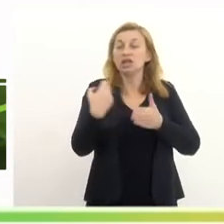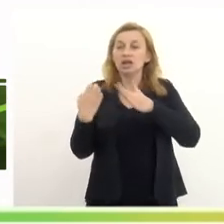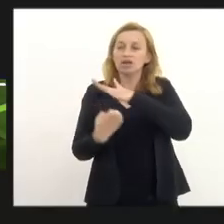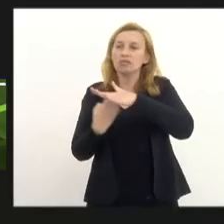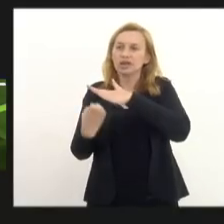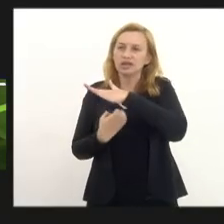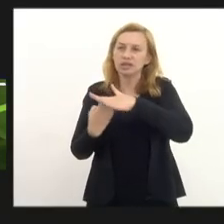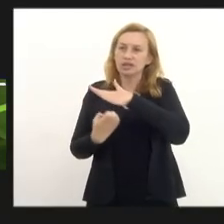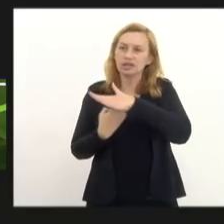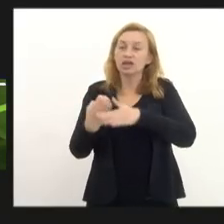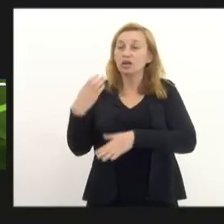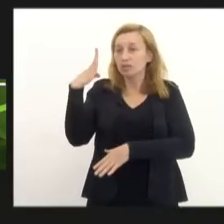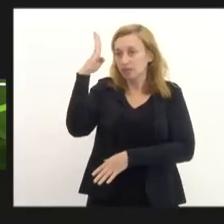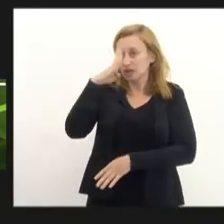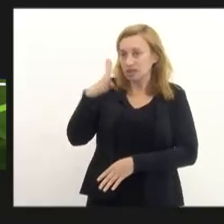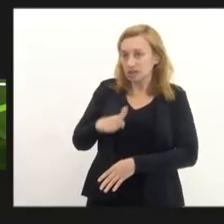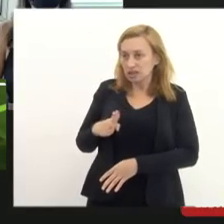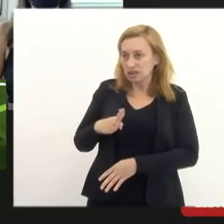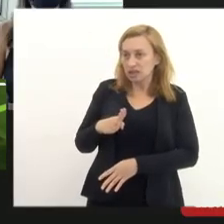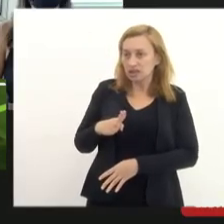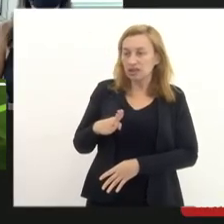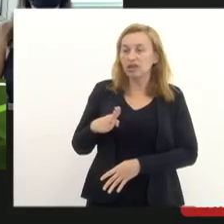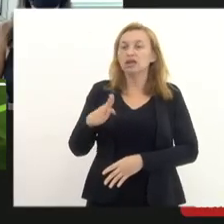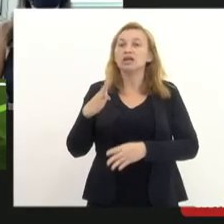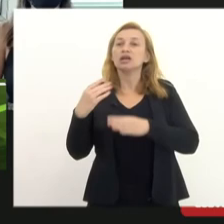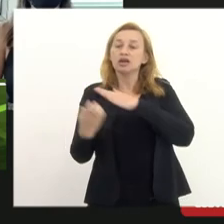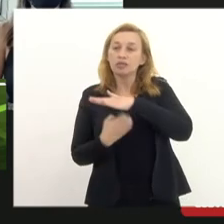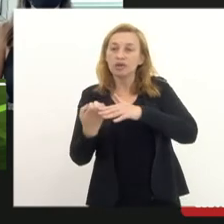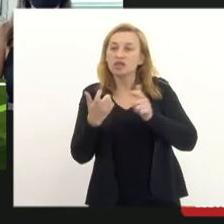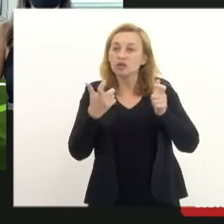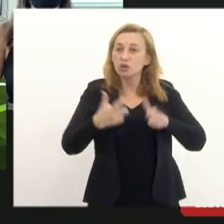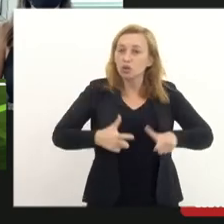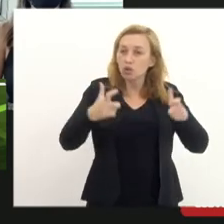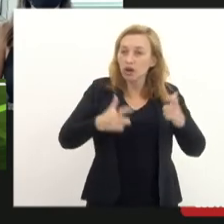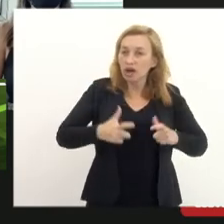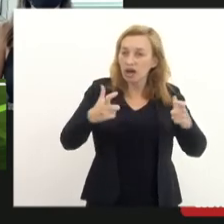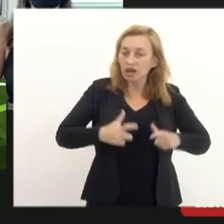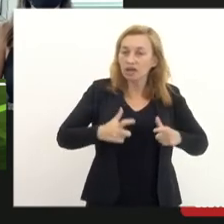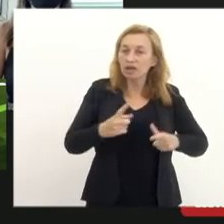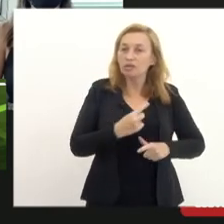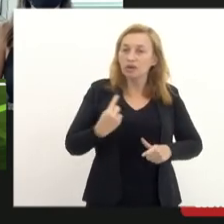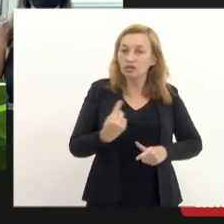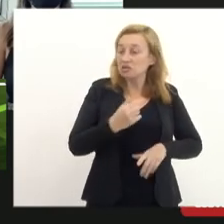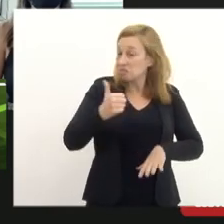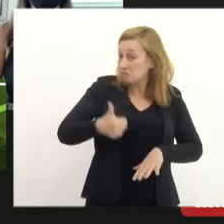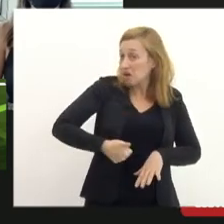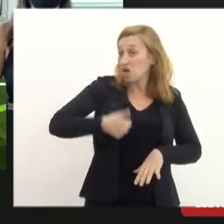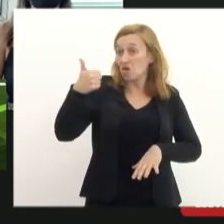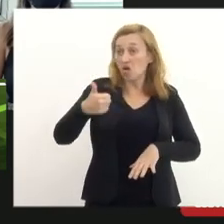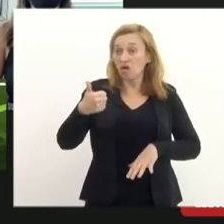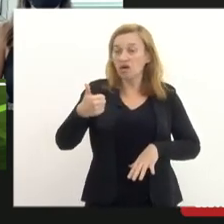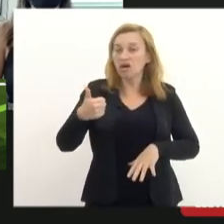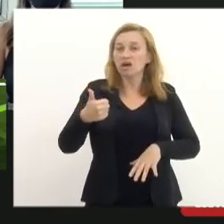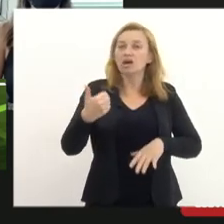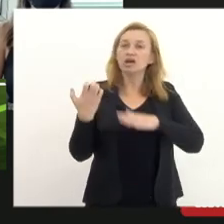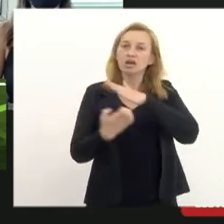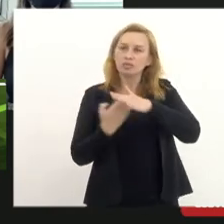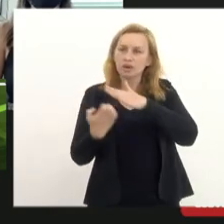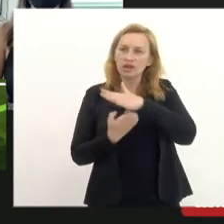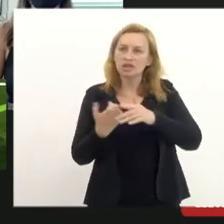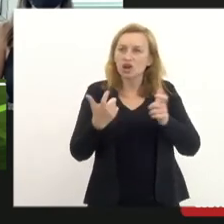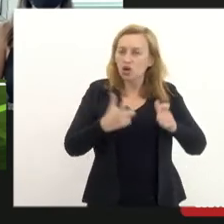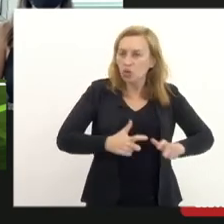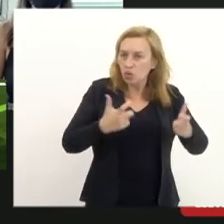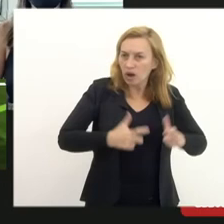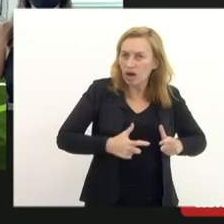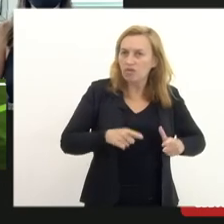empresas brasileiras, empresas locais. Para nós é muito melhor você trabalhar com uma empresa local,